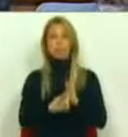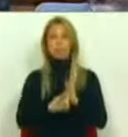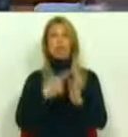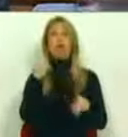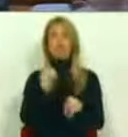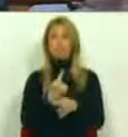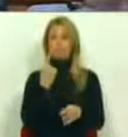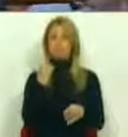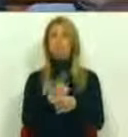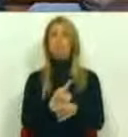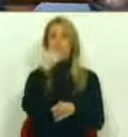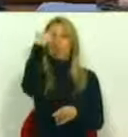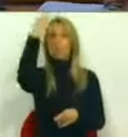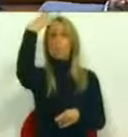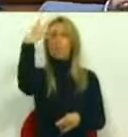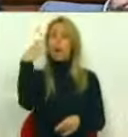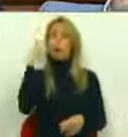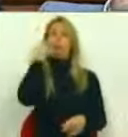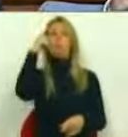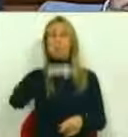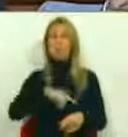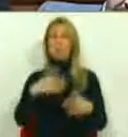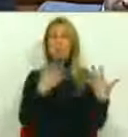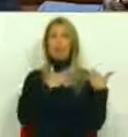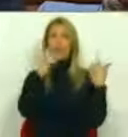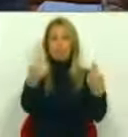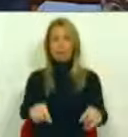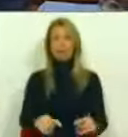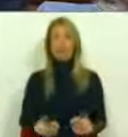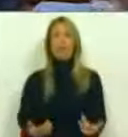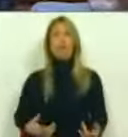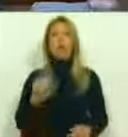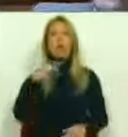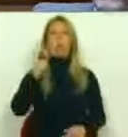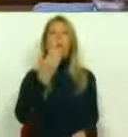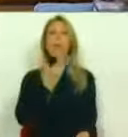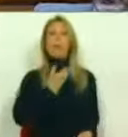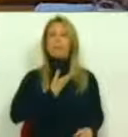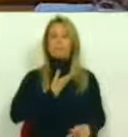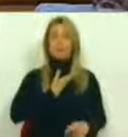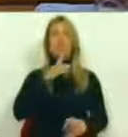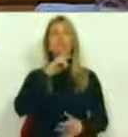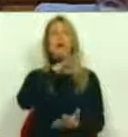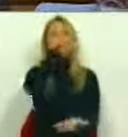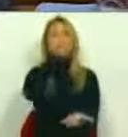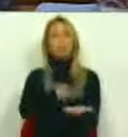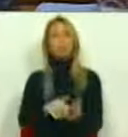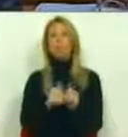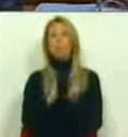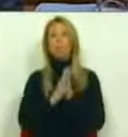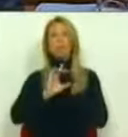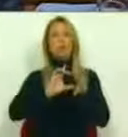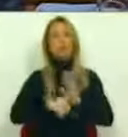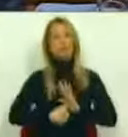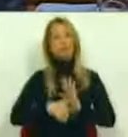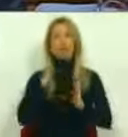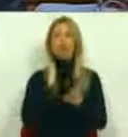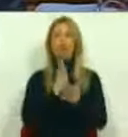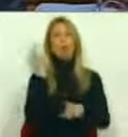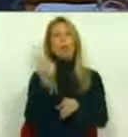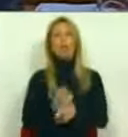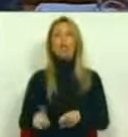ser bem interpretado por quem de direito. O PSD viabilizará todos os projetos, à exceção do Partido